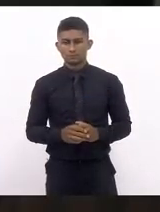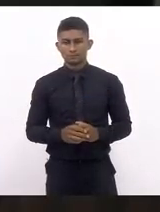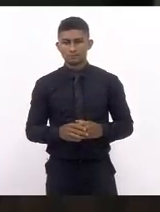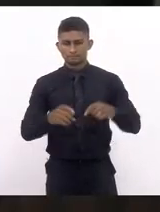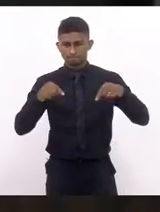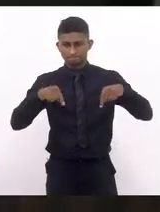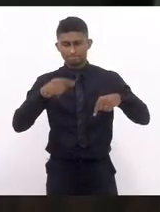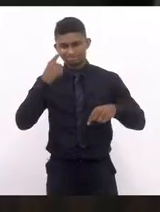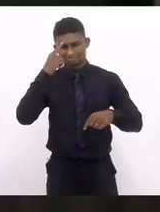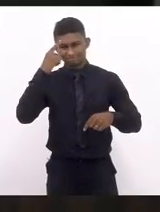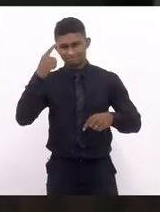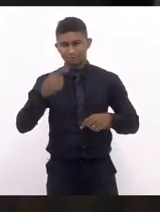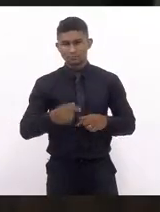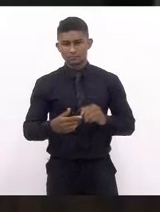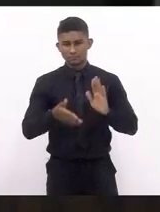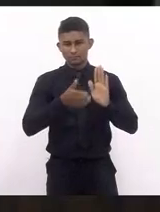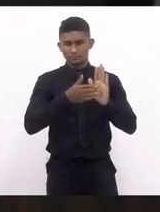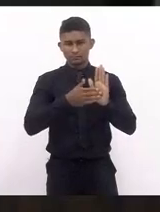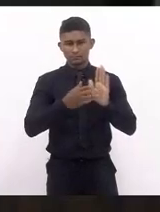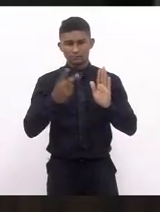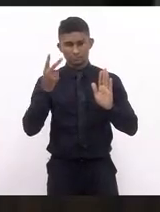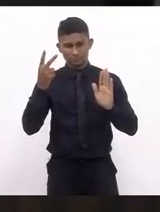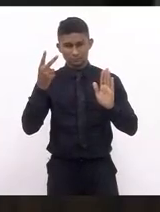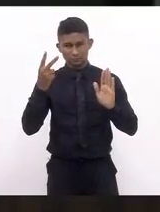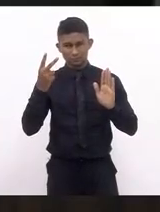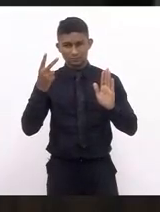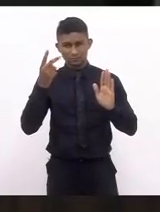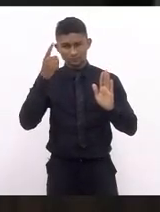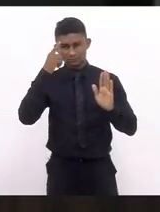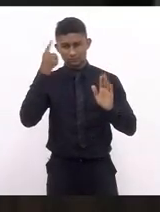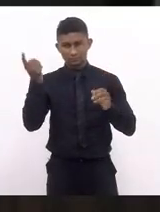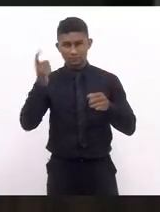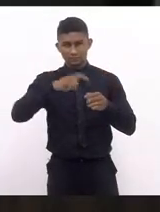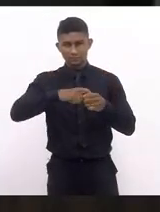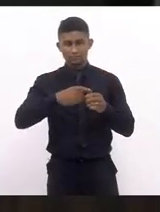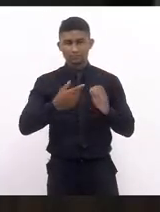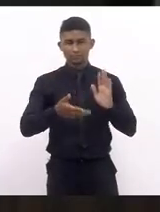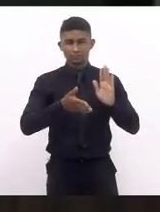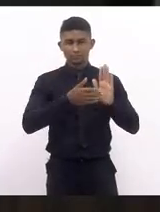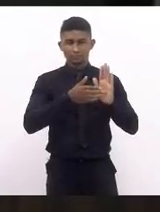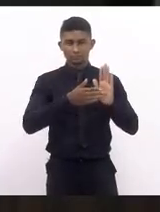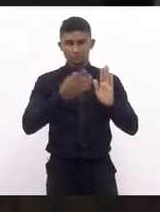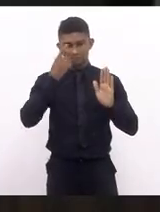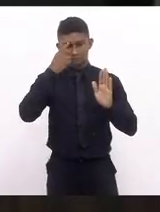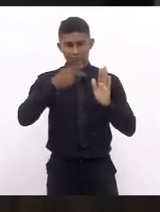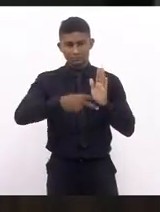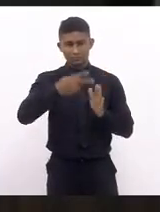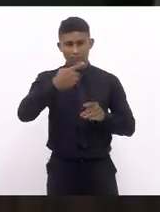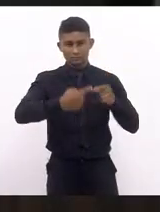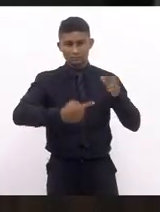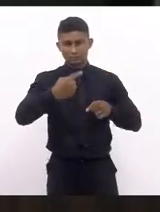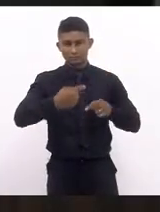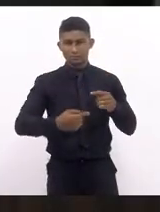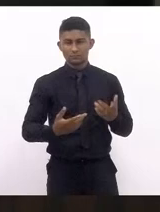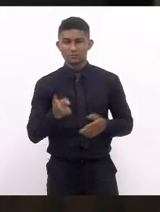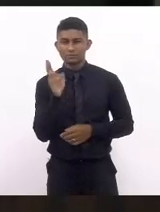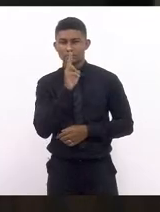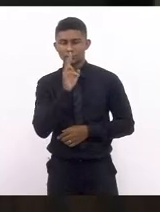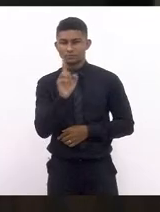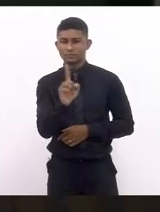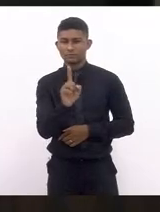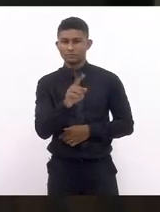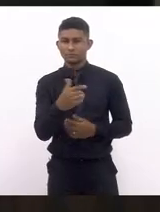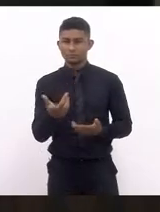como as outras duas propostas estão retornando a pauta é segunda discussão redação do vencido não é urgência